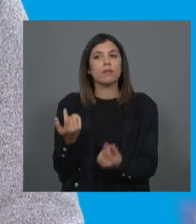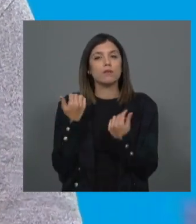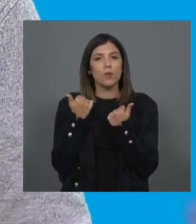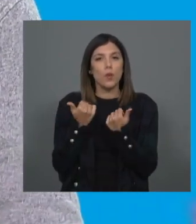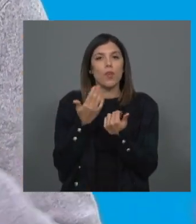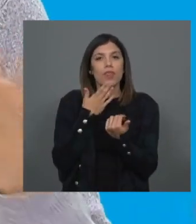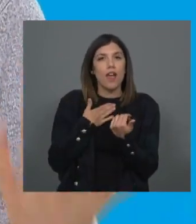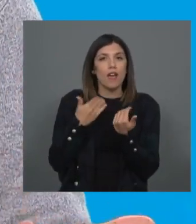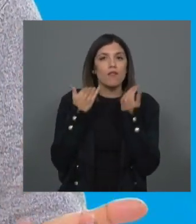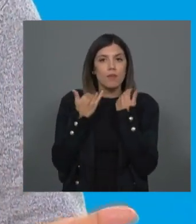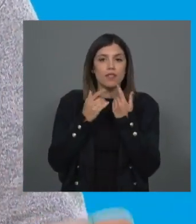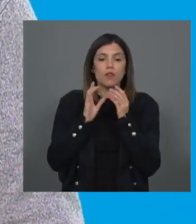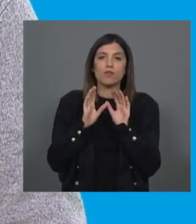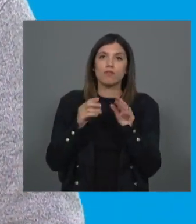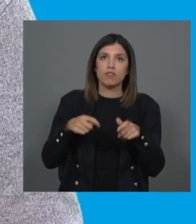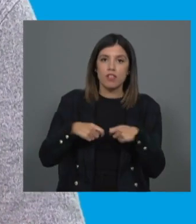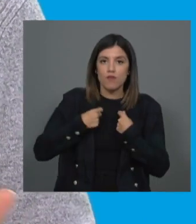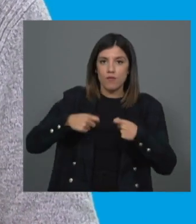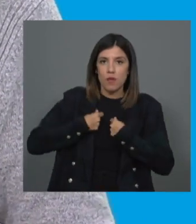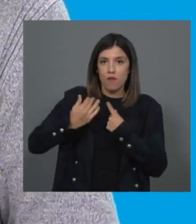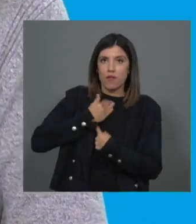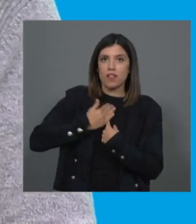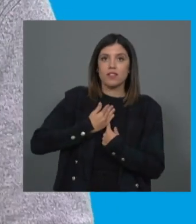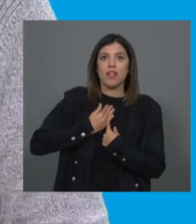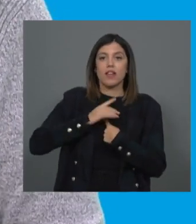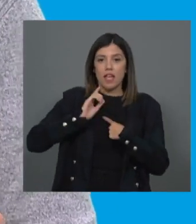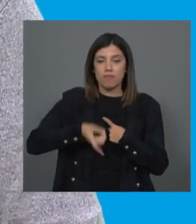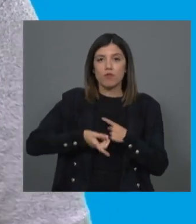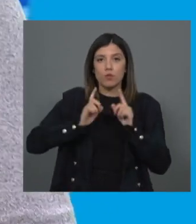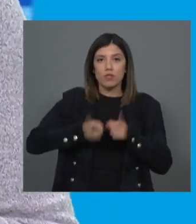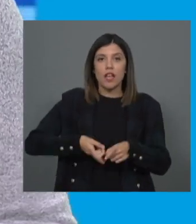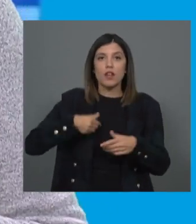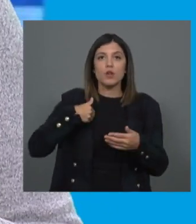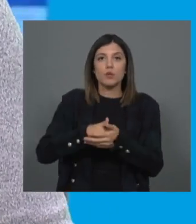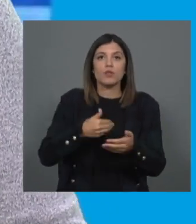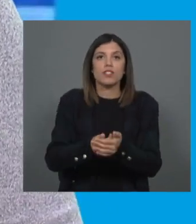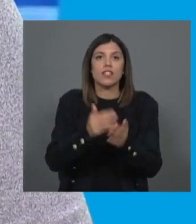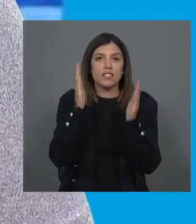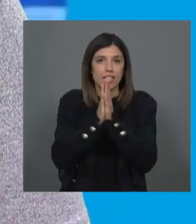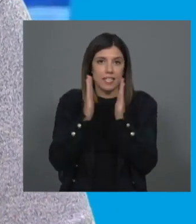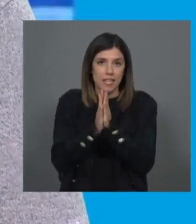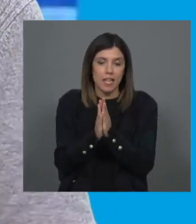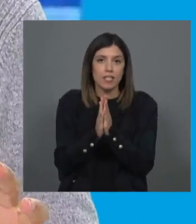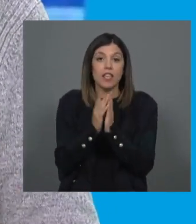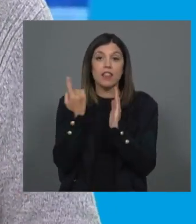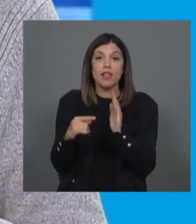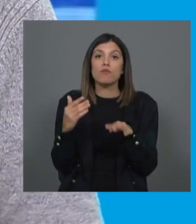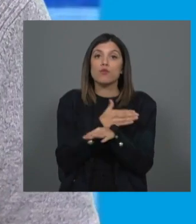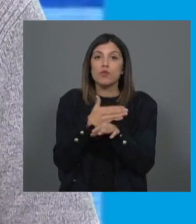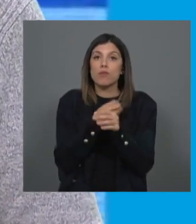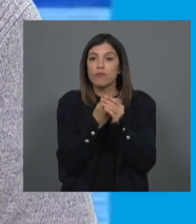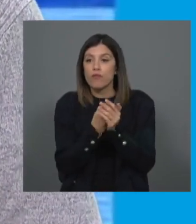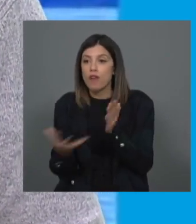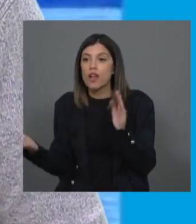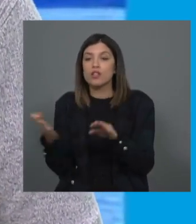entrar no processo da Igreja em geral, não é? Porque, então, assim, nós temos aqui vários momentos. Este momento de alguém